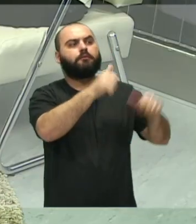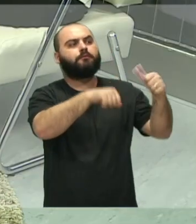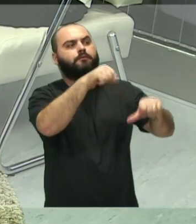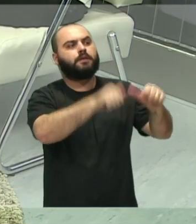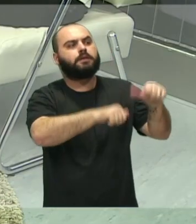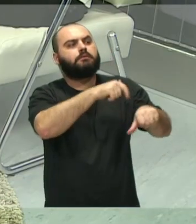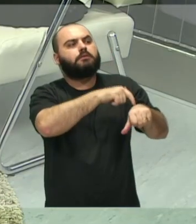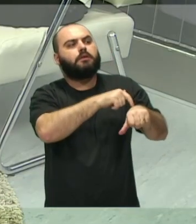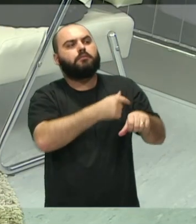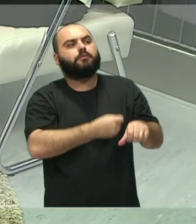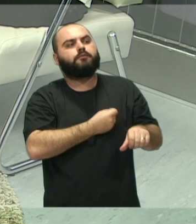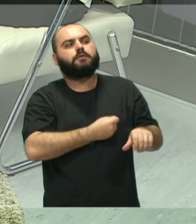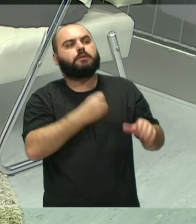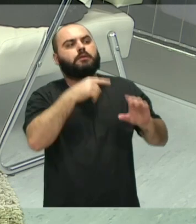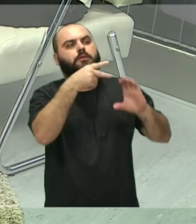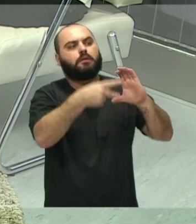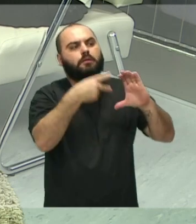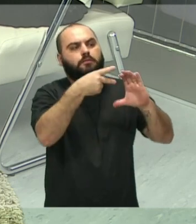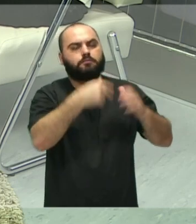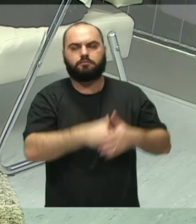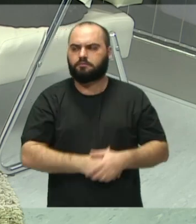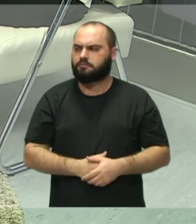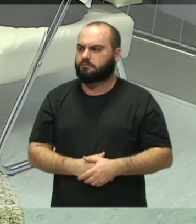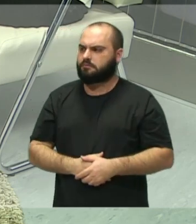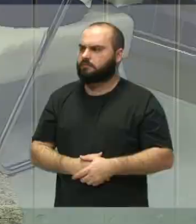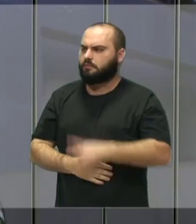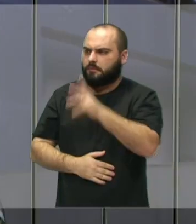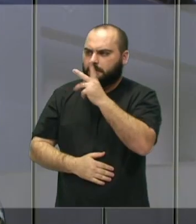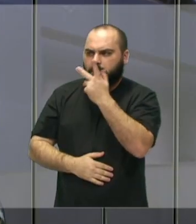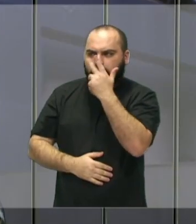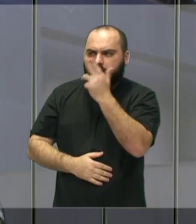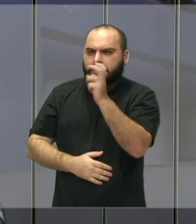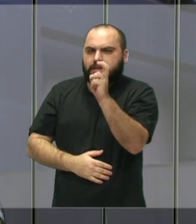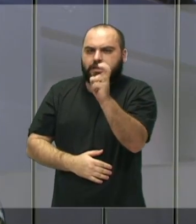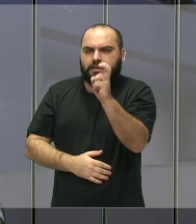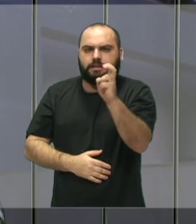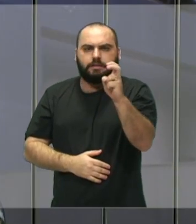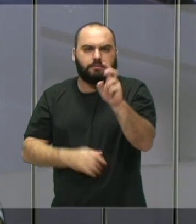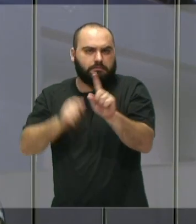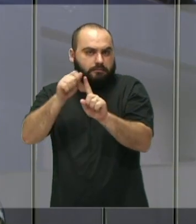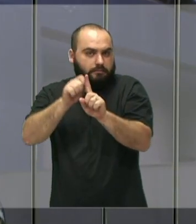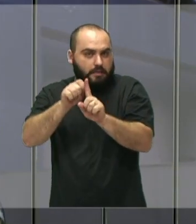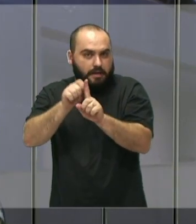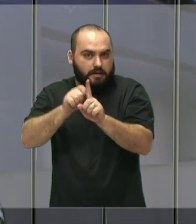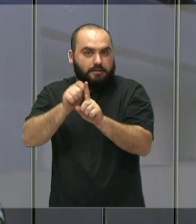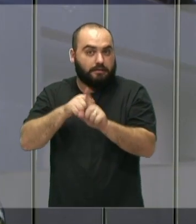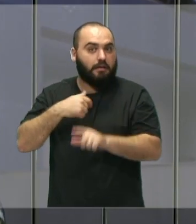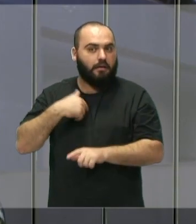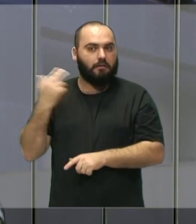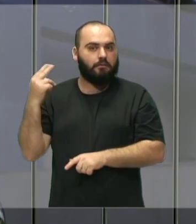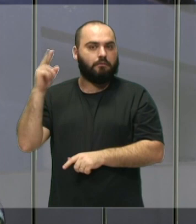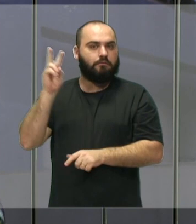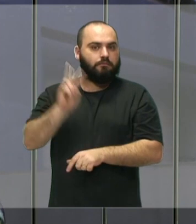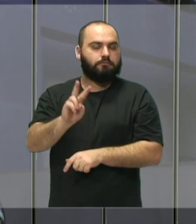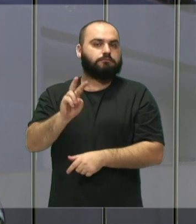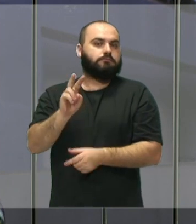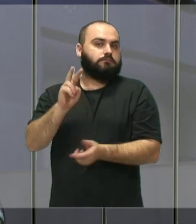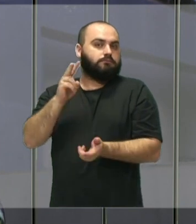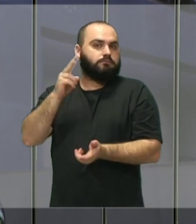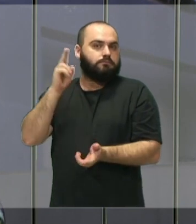casa? A gente fez a conta rapidinho, acho que são 5 meses agora, eu como vereadora.